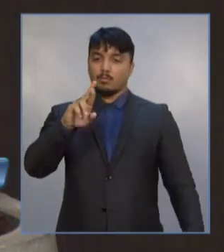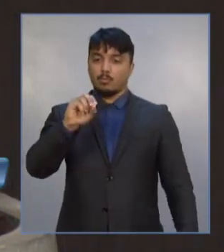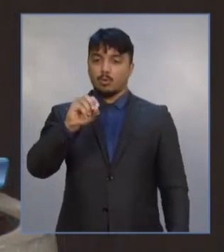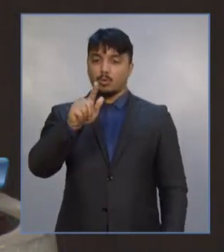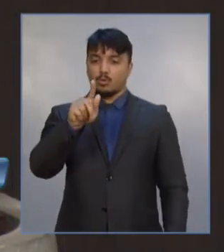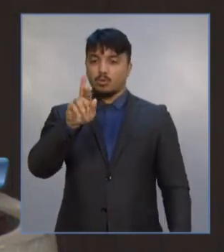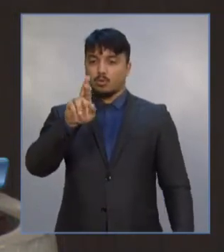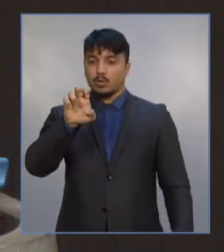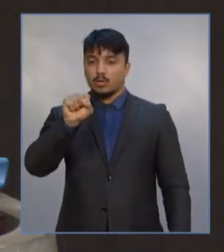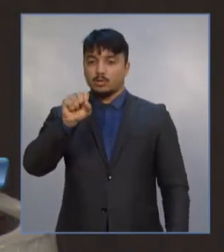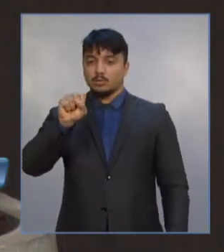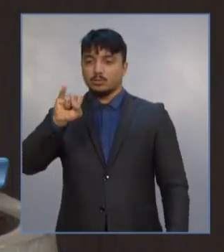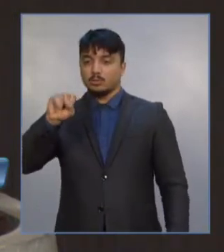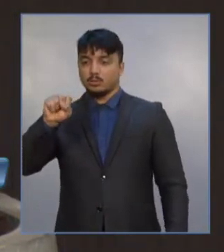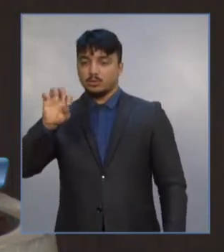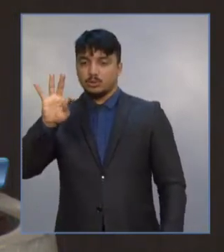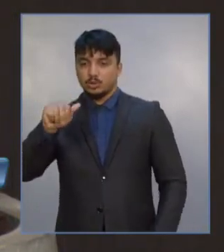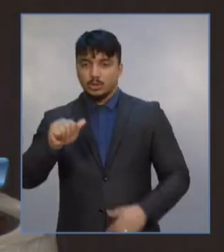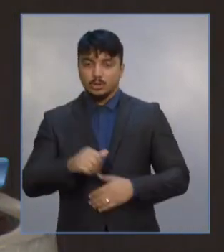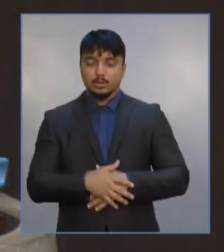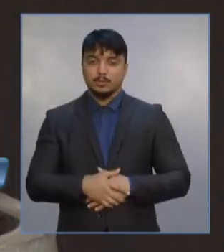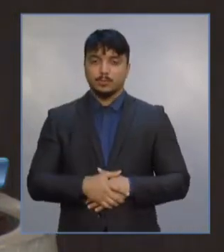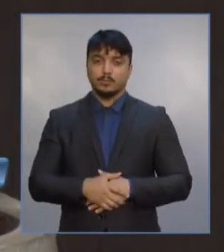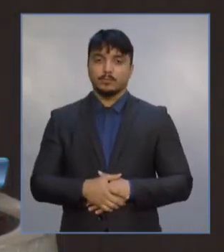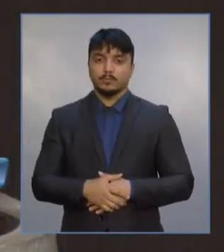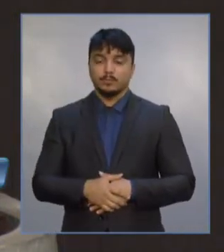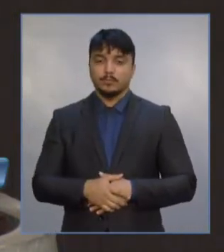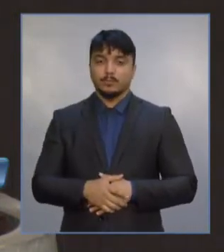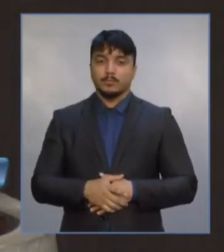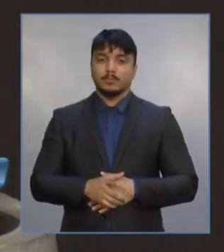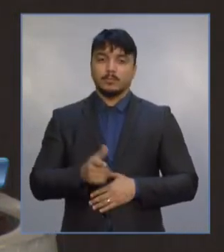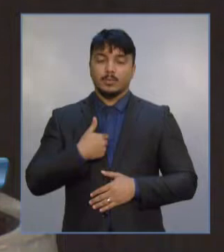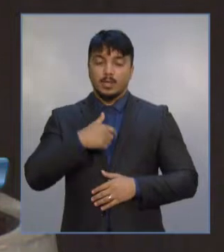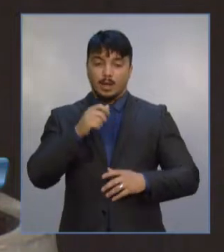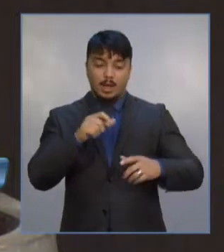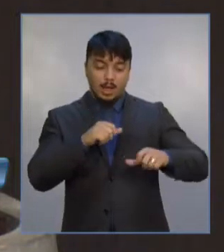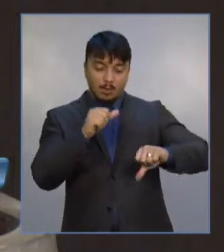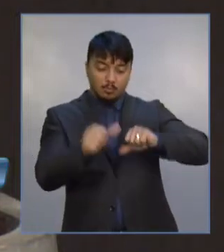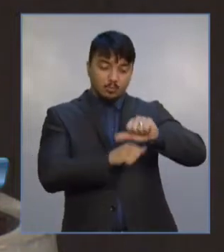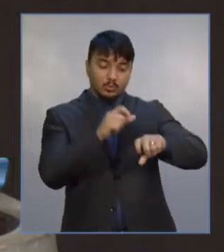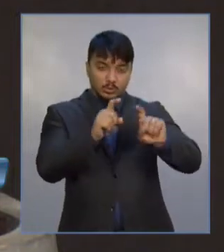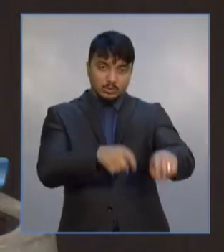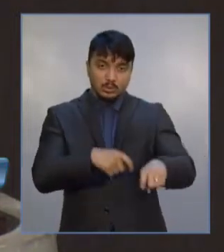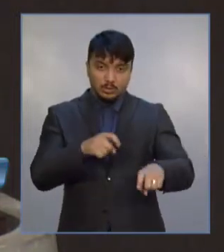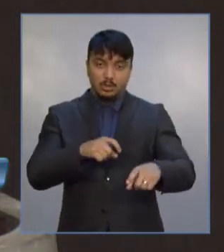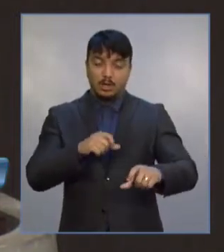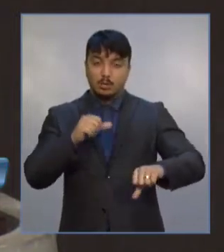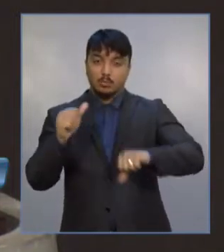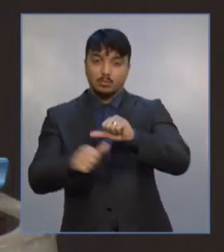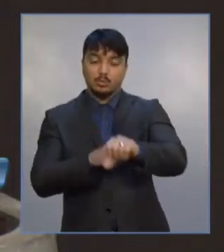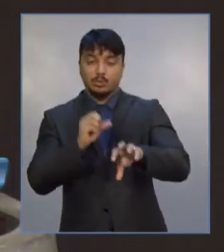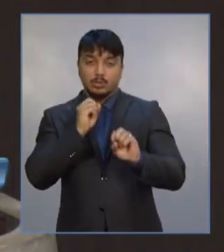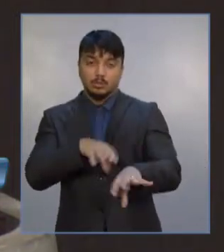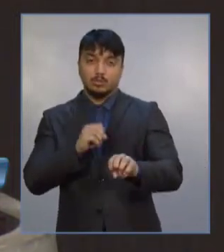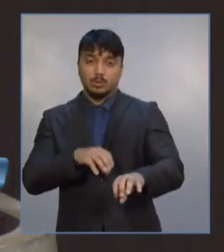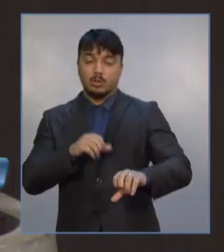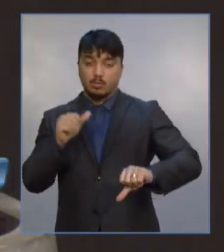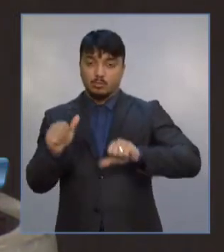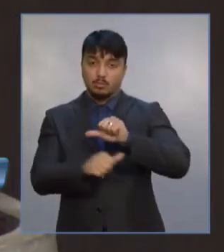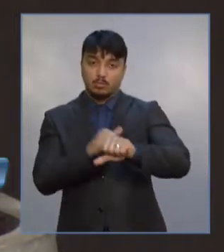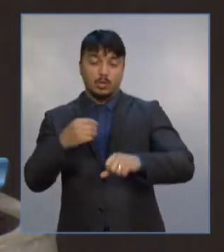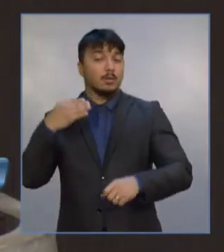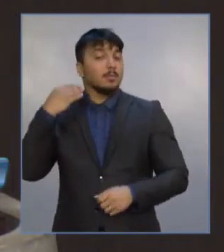A sua agenda, deputados, eu vou repetir, reforma agrária, reforma educacional, reforma fiscal,